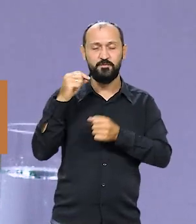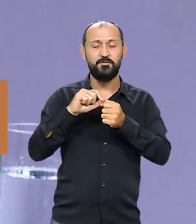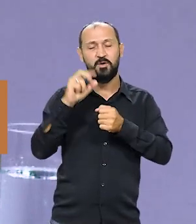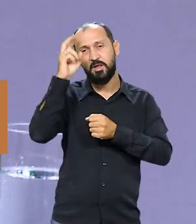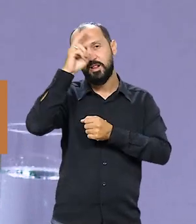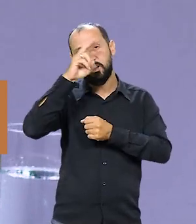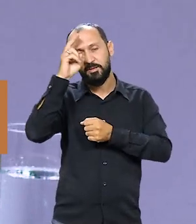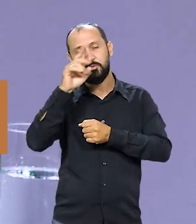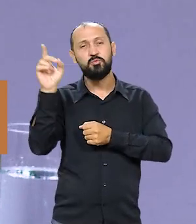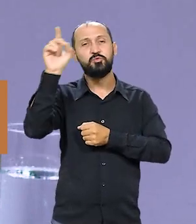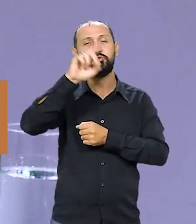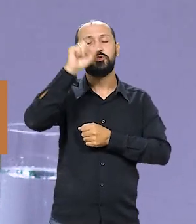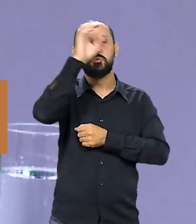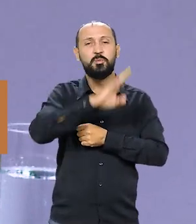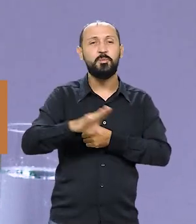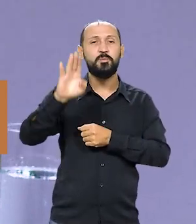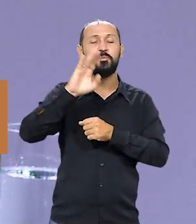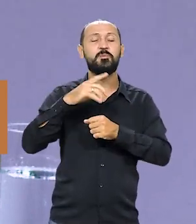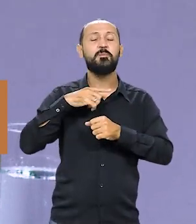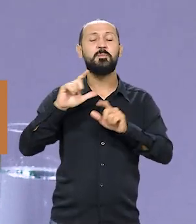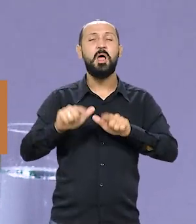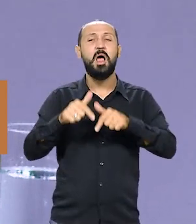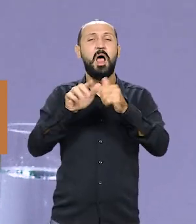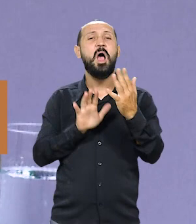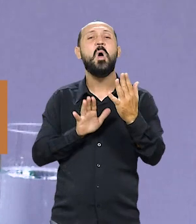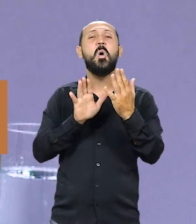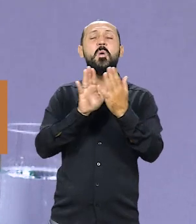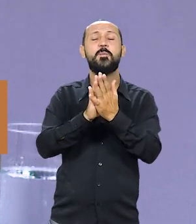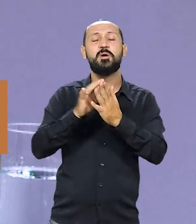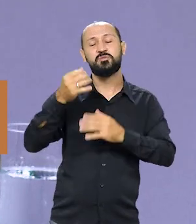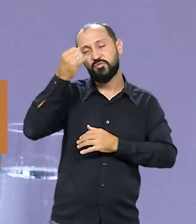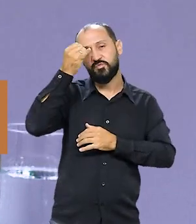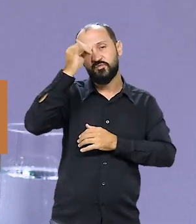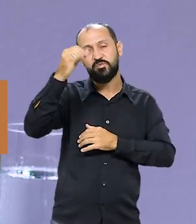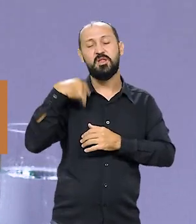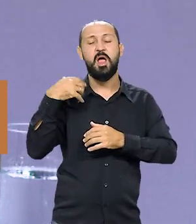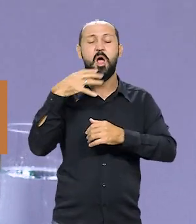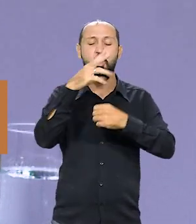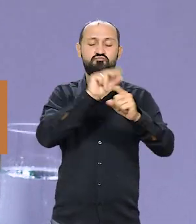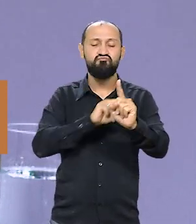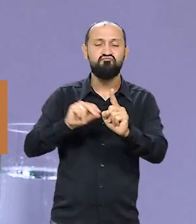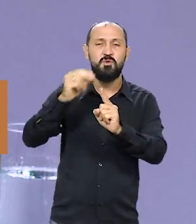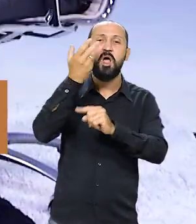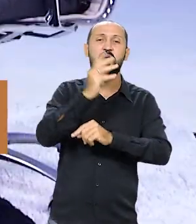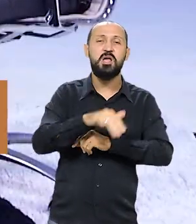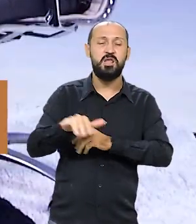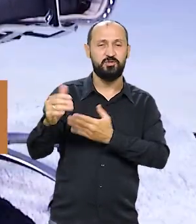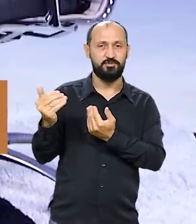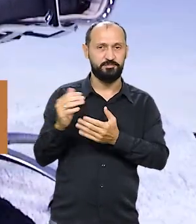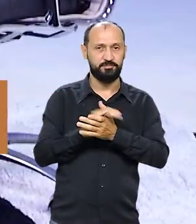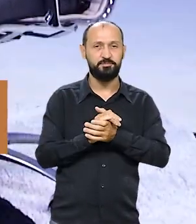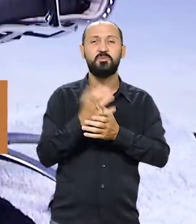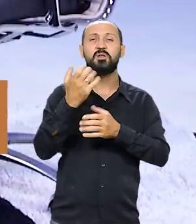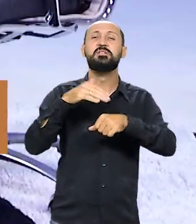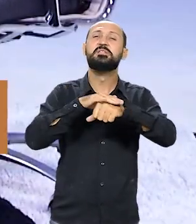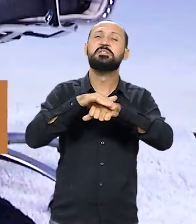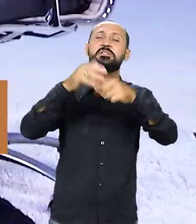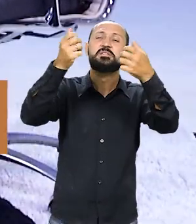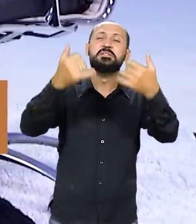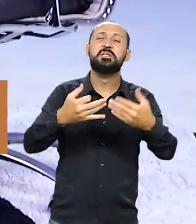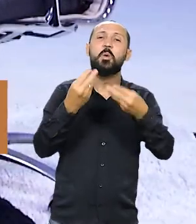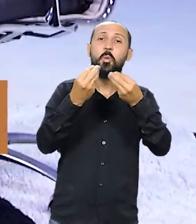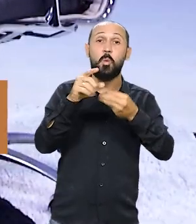foi lembrado, né, o Dia Nacional de Combate ao Abuso e Exploração Sexual Infantil. Nós gostaríamos que o